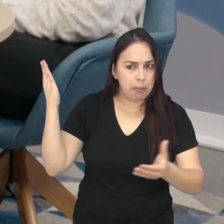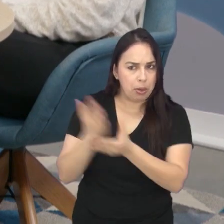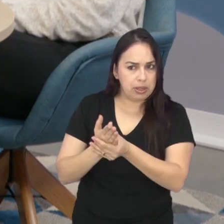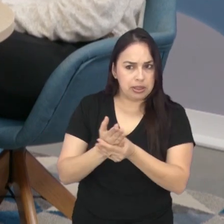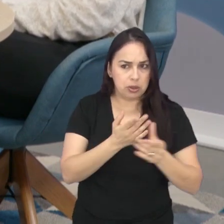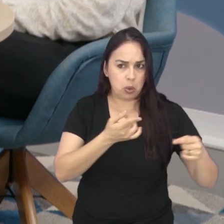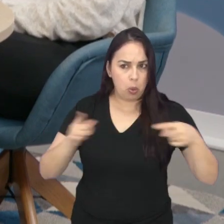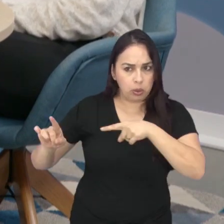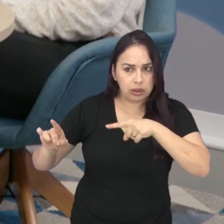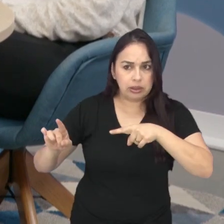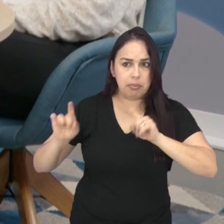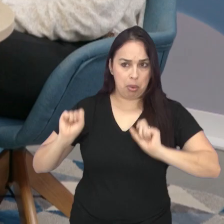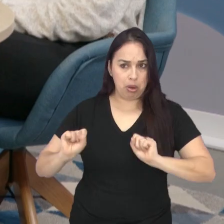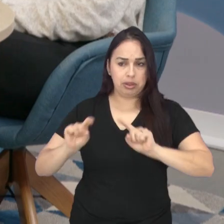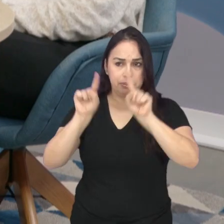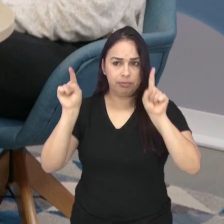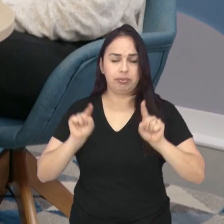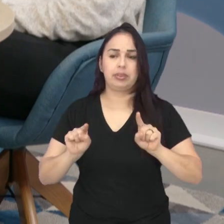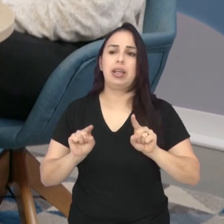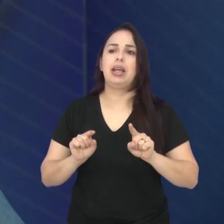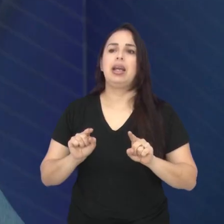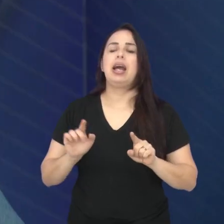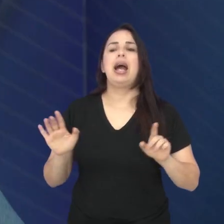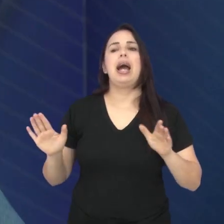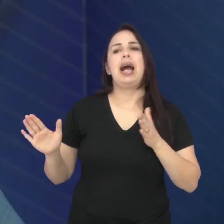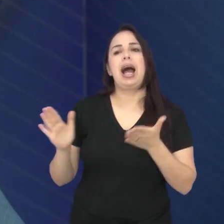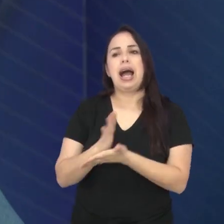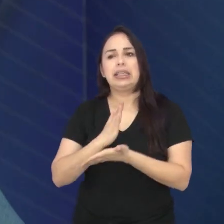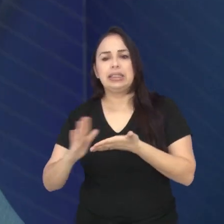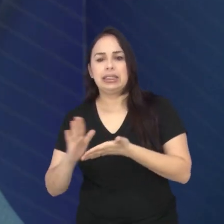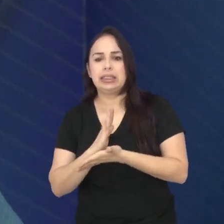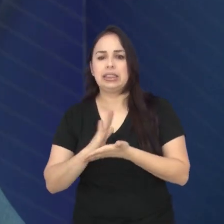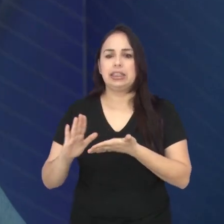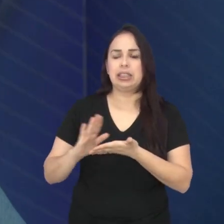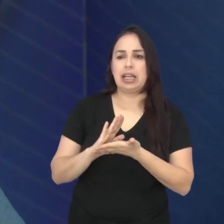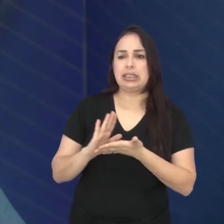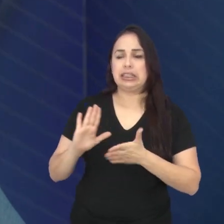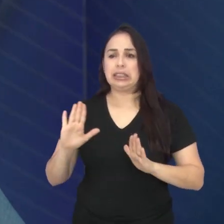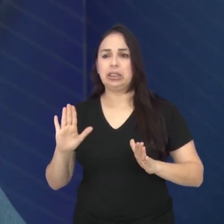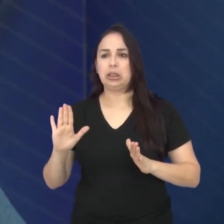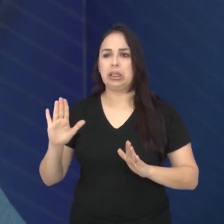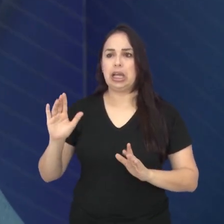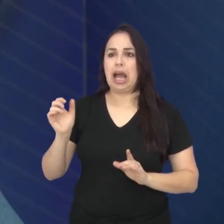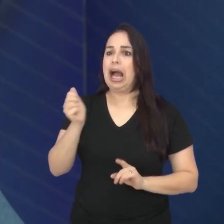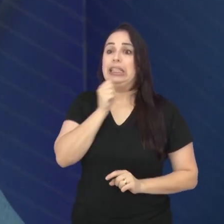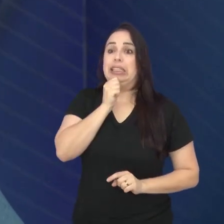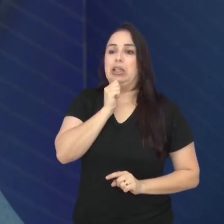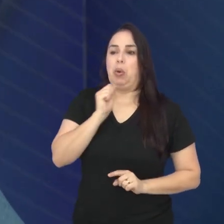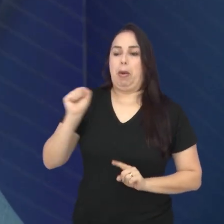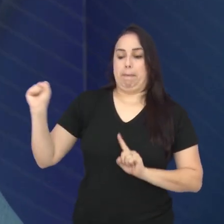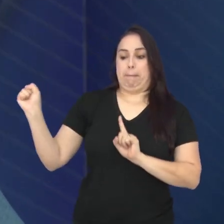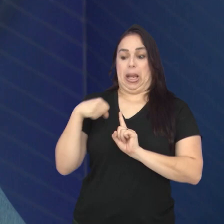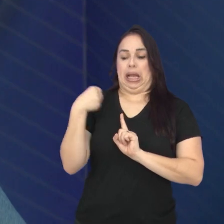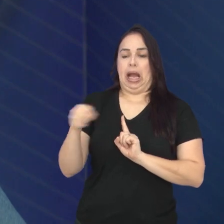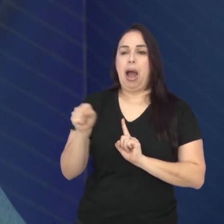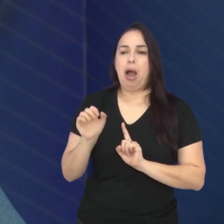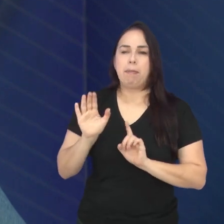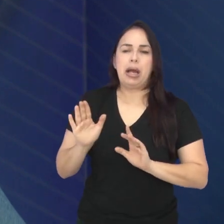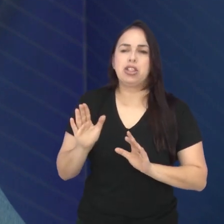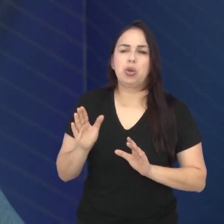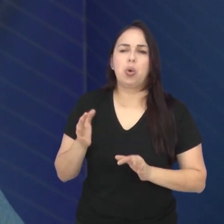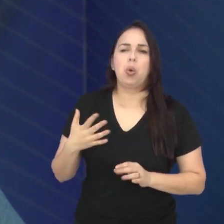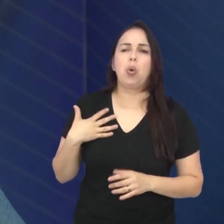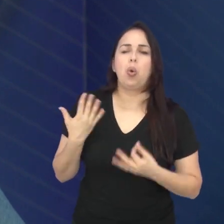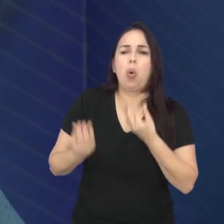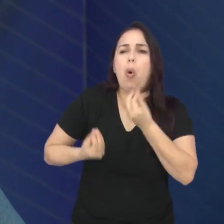assim, muitas vezes não chegou, né? Triste falar isso, mas não chegou num estágio de agressão. Sim. Como que a vítima